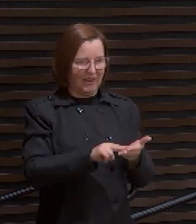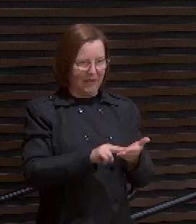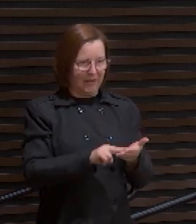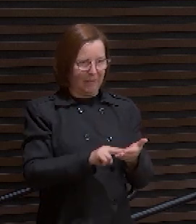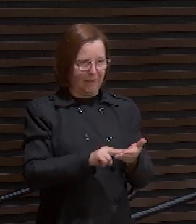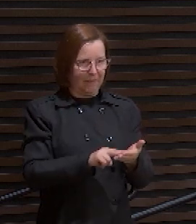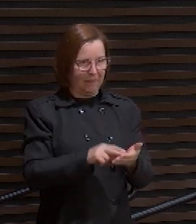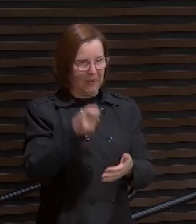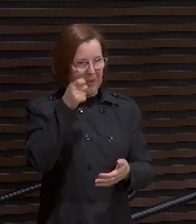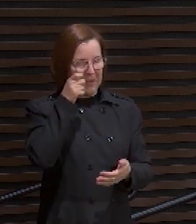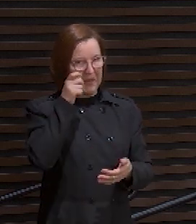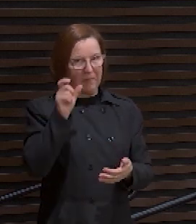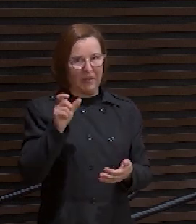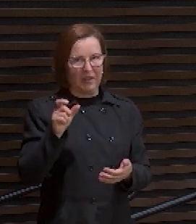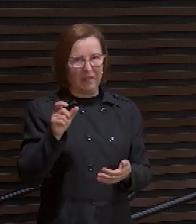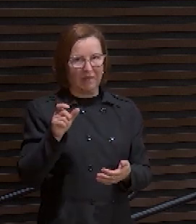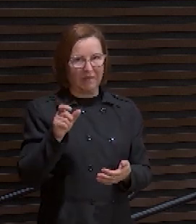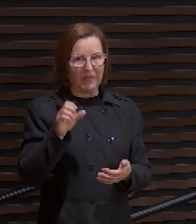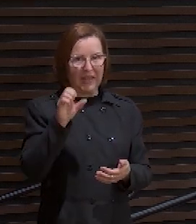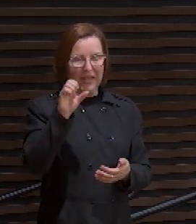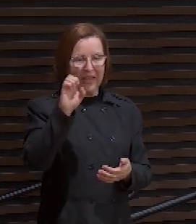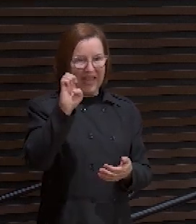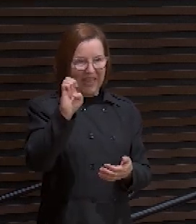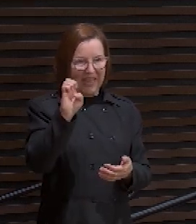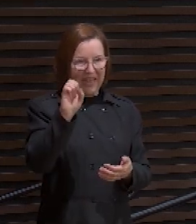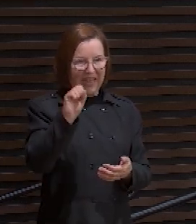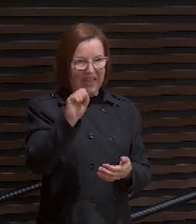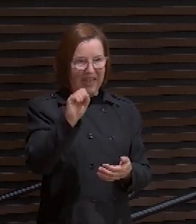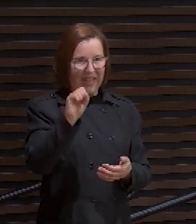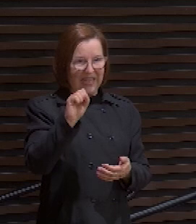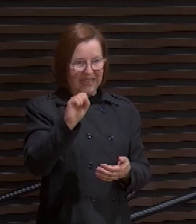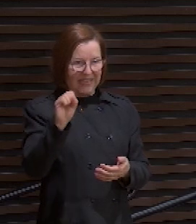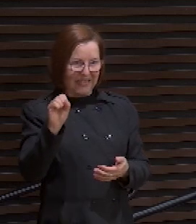Preste atenção na palavra, o essencial, a súmula